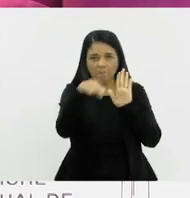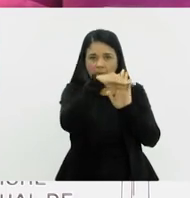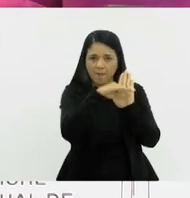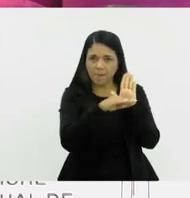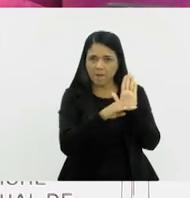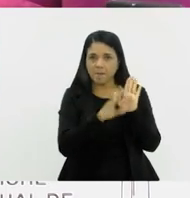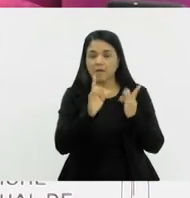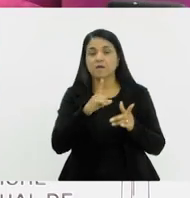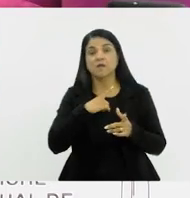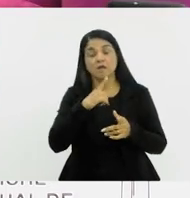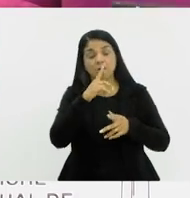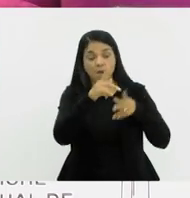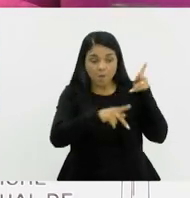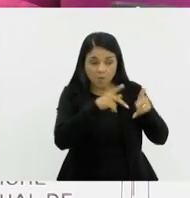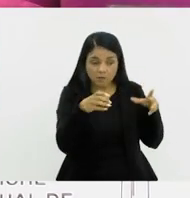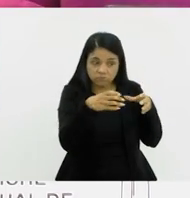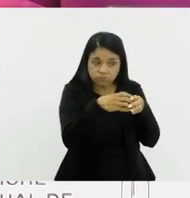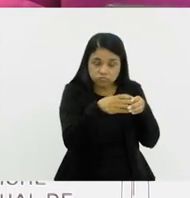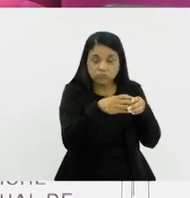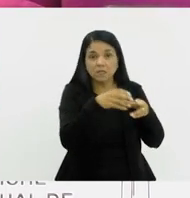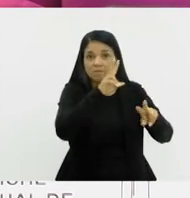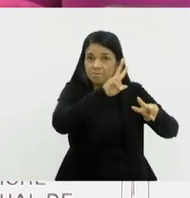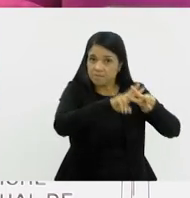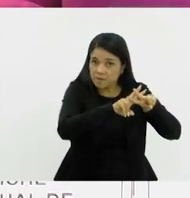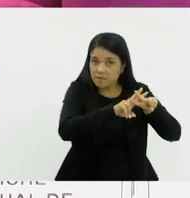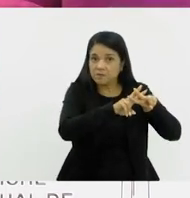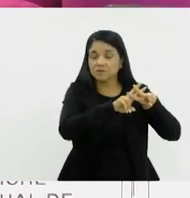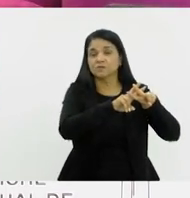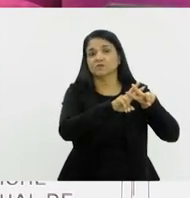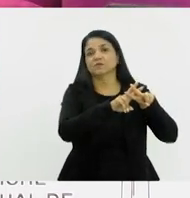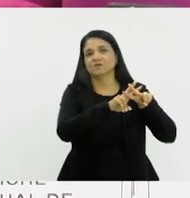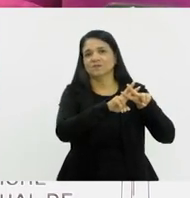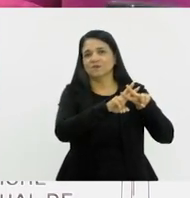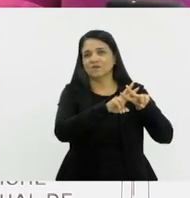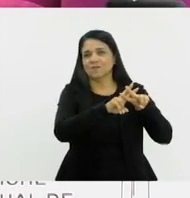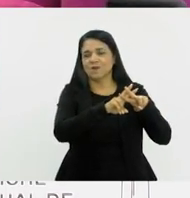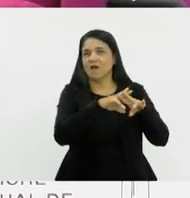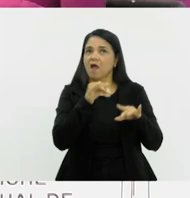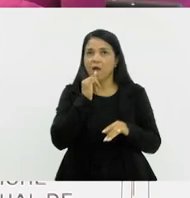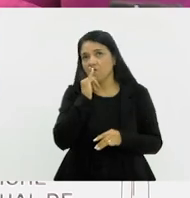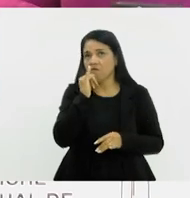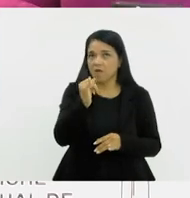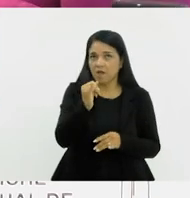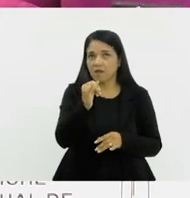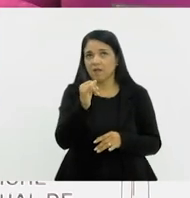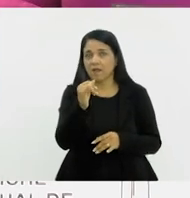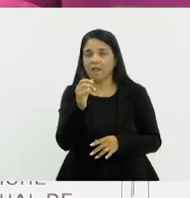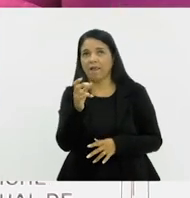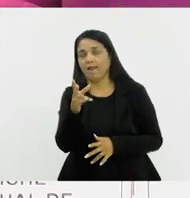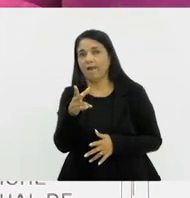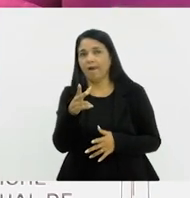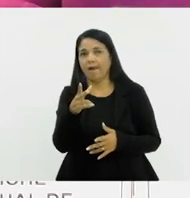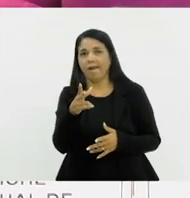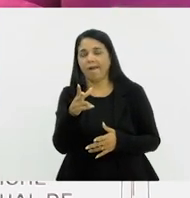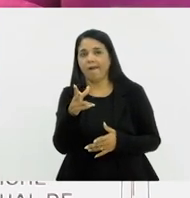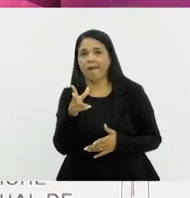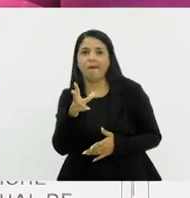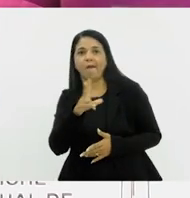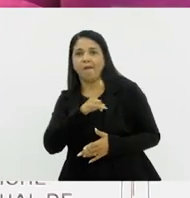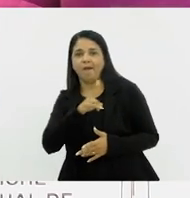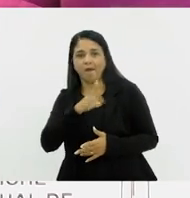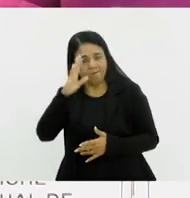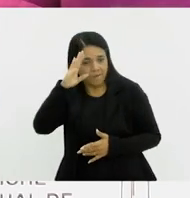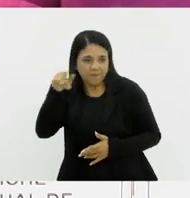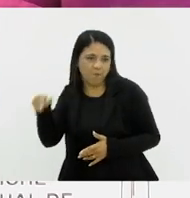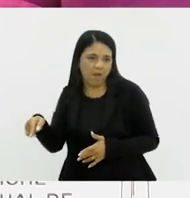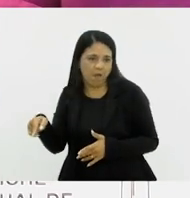uma população que também ela concorre, né? Ninguém dizer que a população privada vai ter prioridade, a gente vai